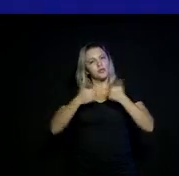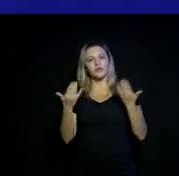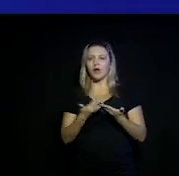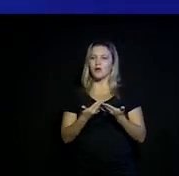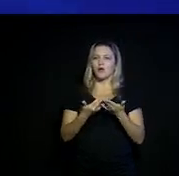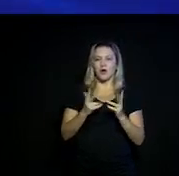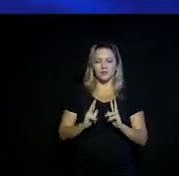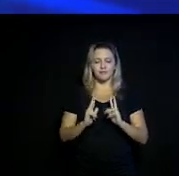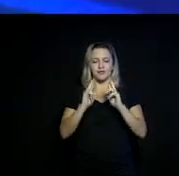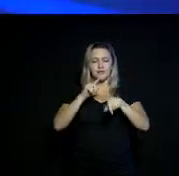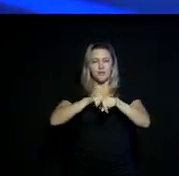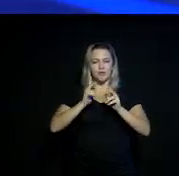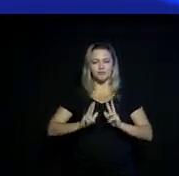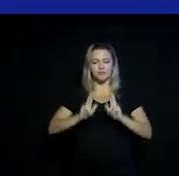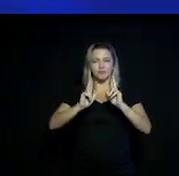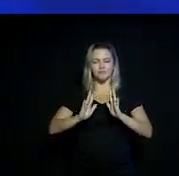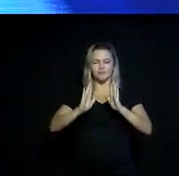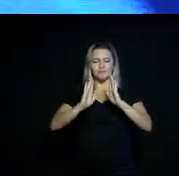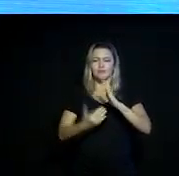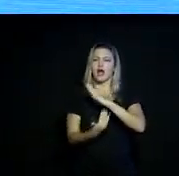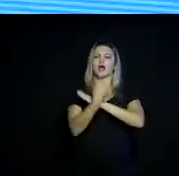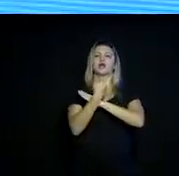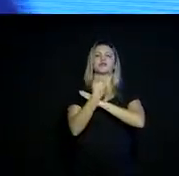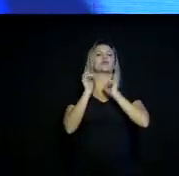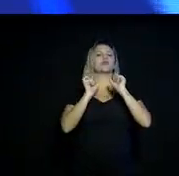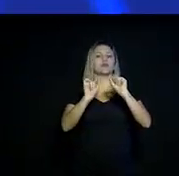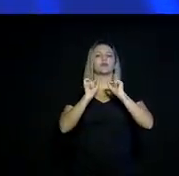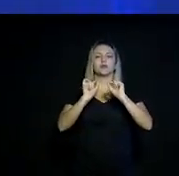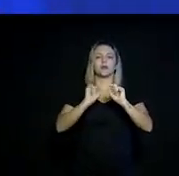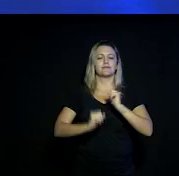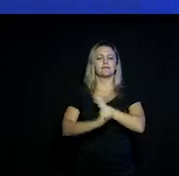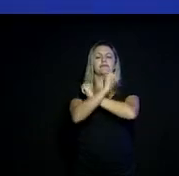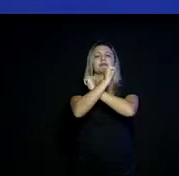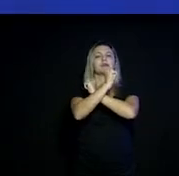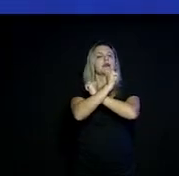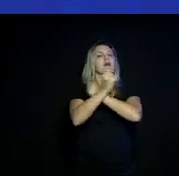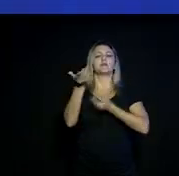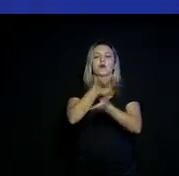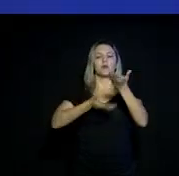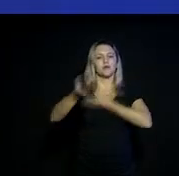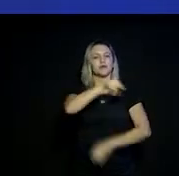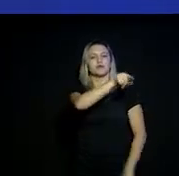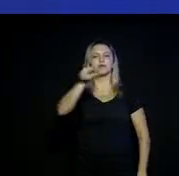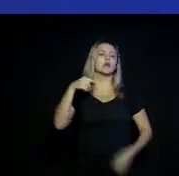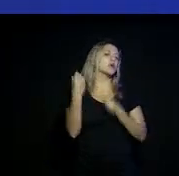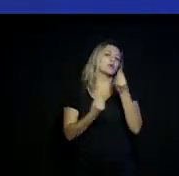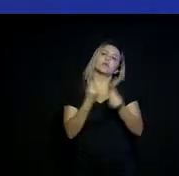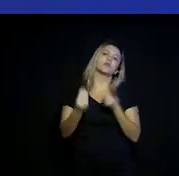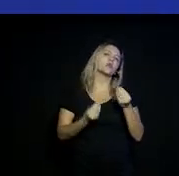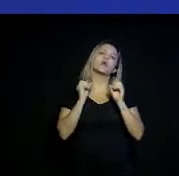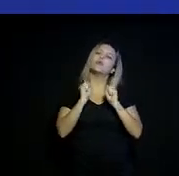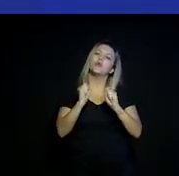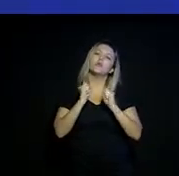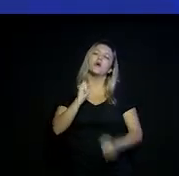que é preciosíssimo, cada minuto aqui é preciosíssimo, para poder abordar e compartilhar com você como é que você